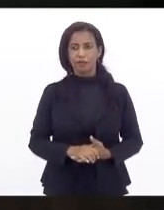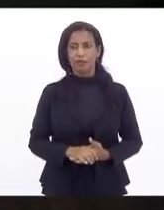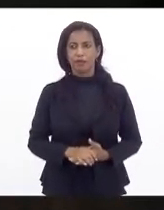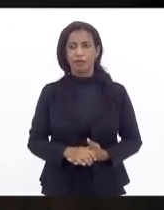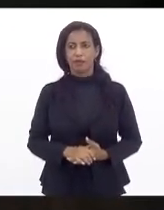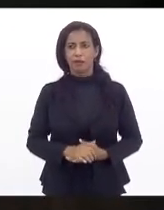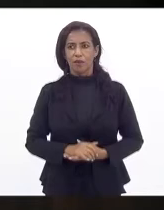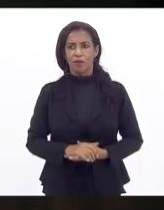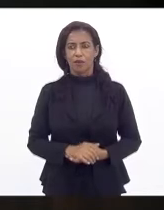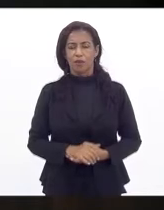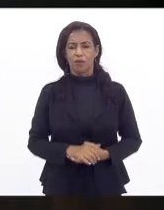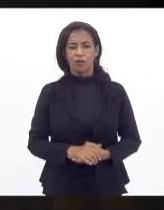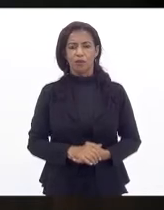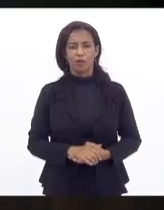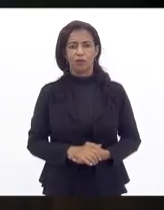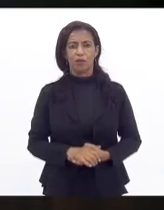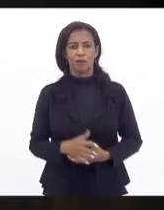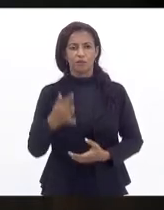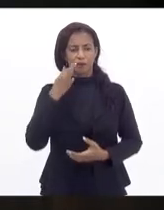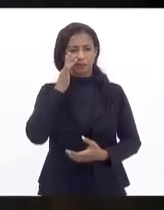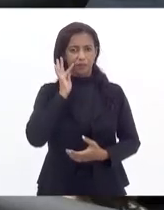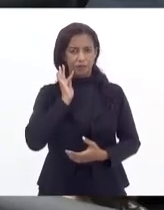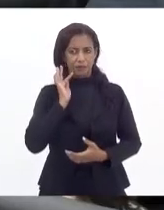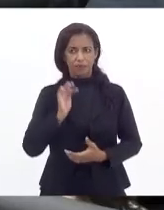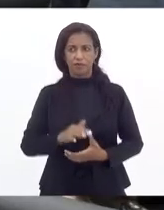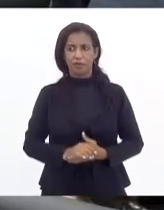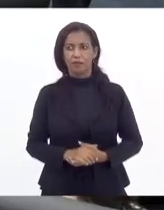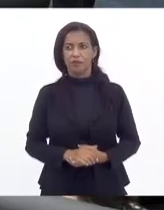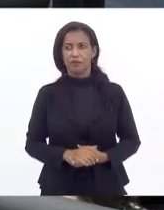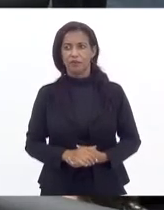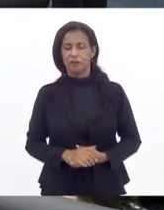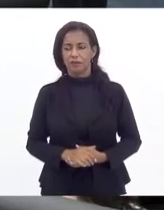Amorim. Deputado Flávio Serafini.